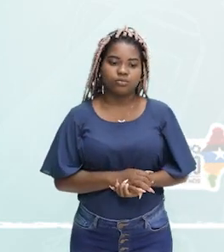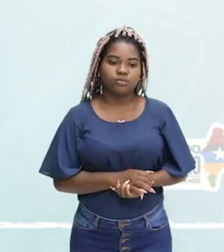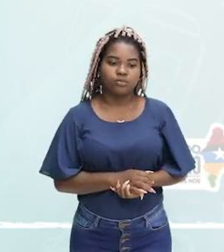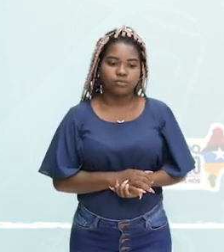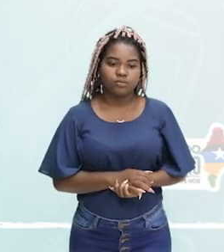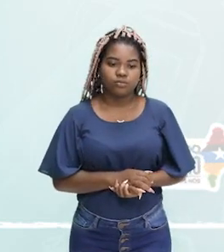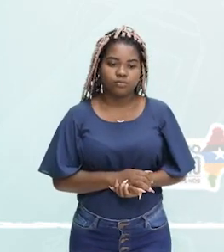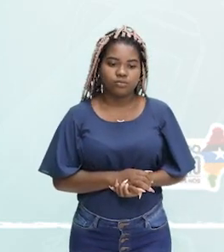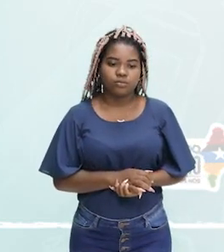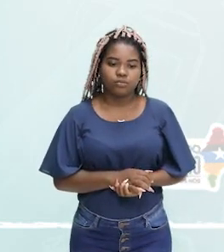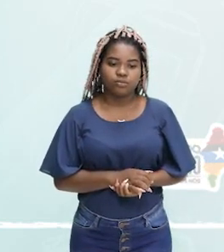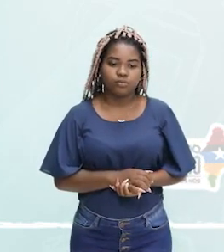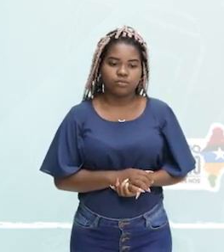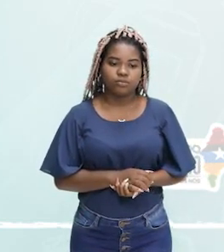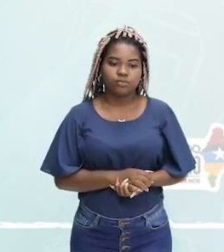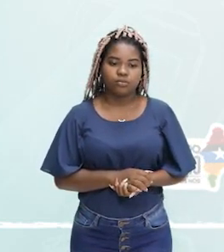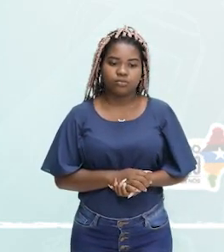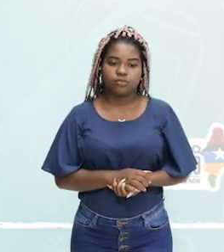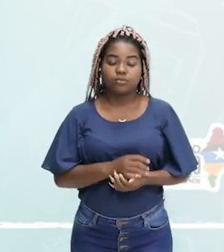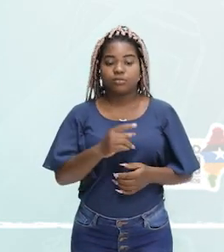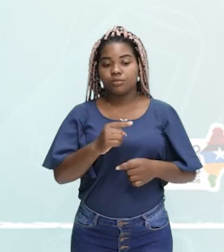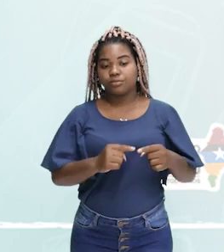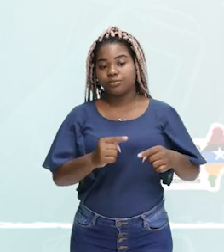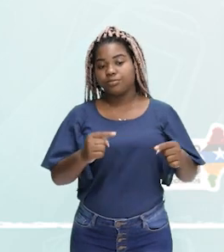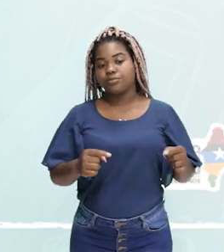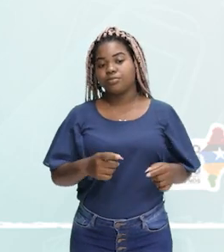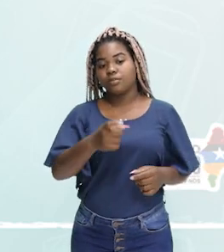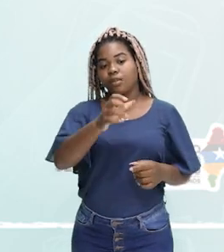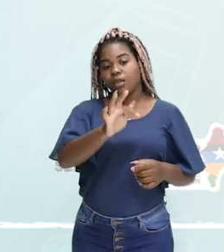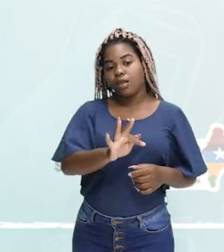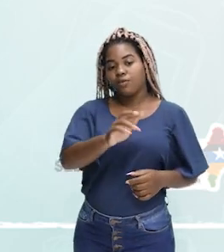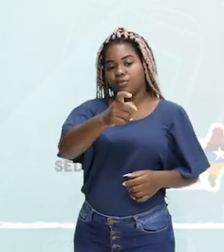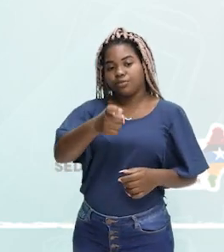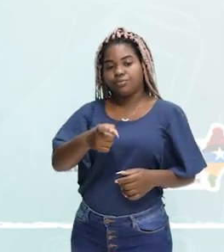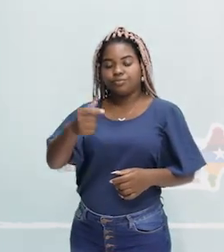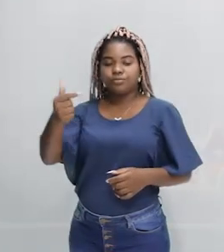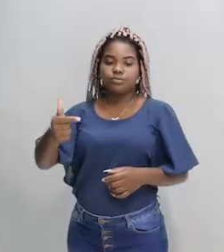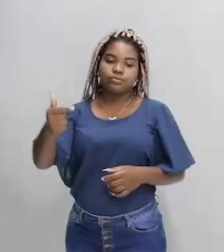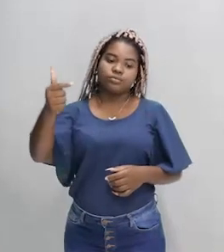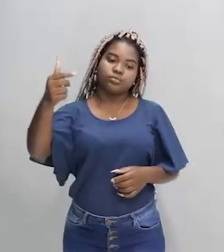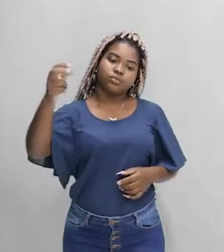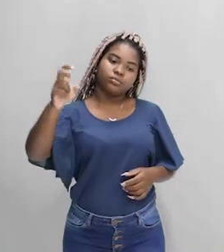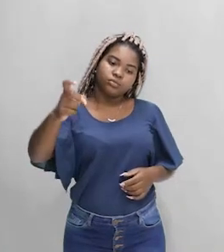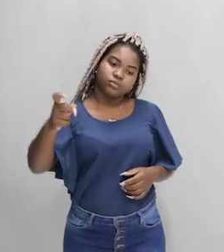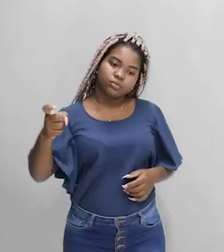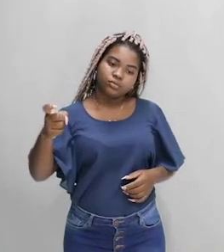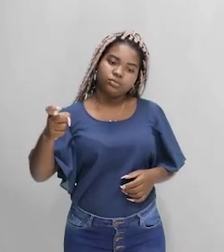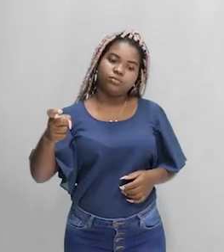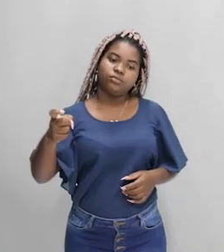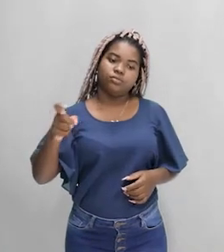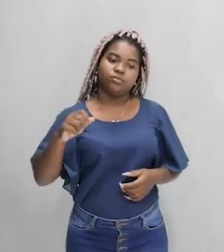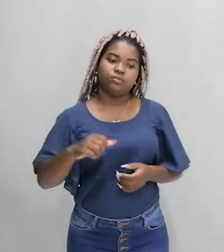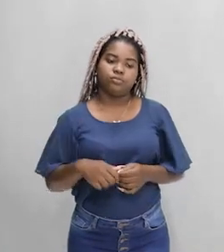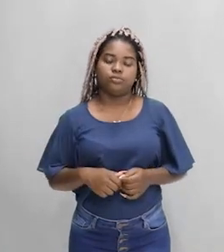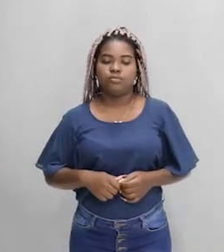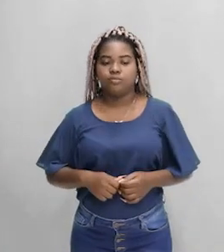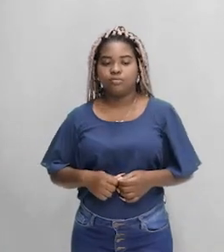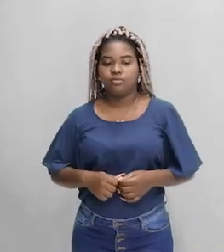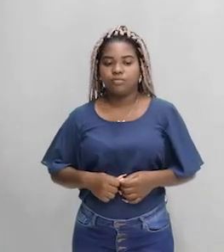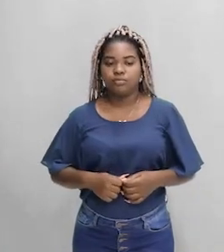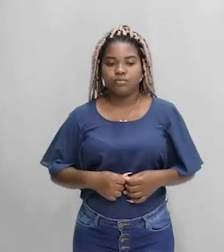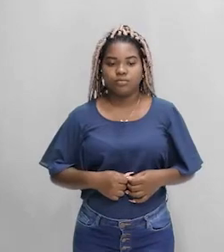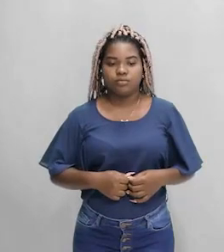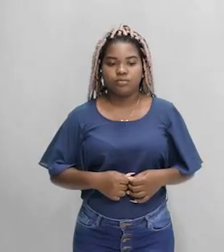x, tá? Então, olha a variável aonde ela está aparecendo. Ela está aparecendo no expoente, no caso, do 2, tá? E